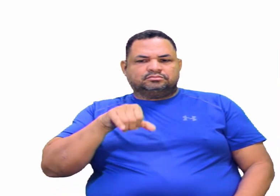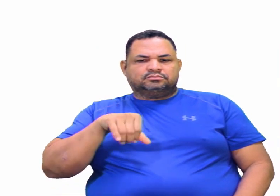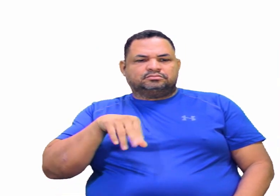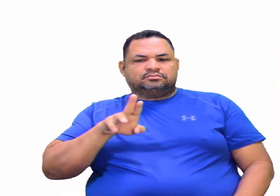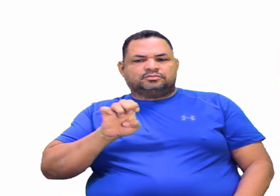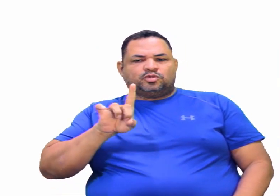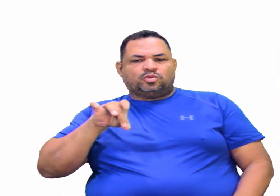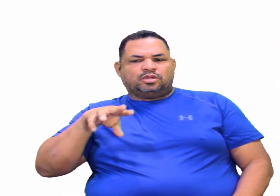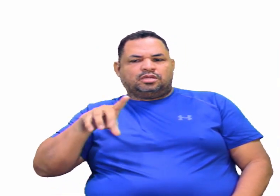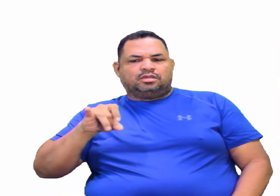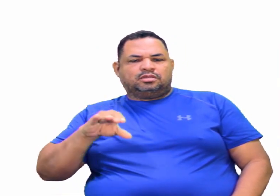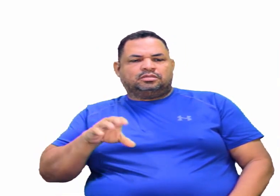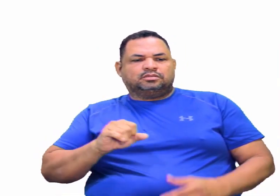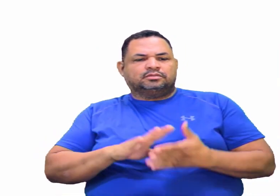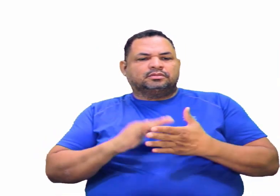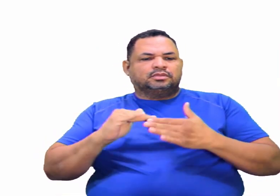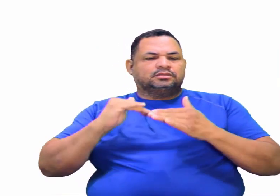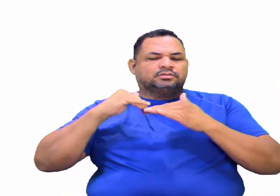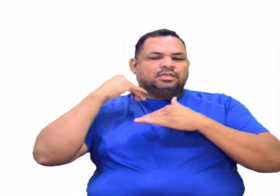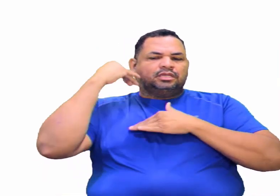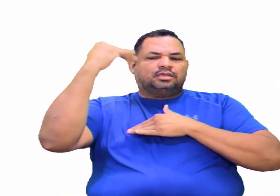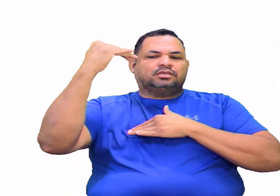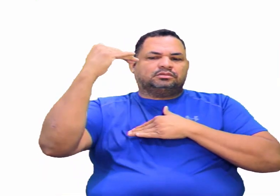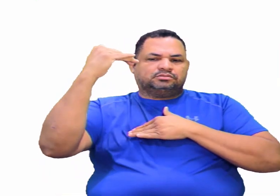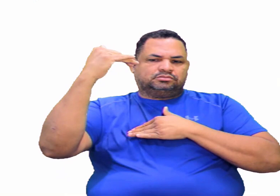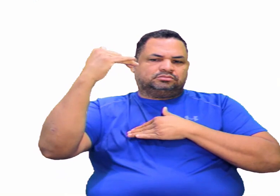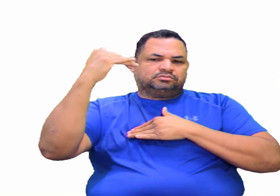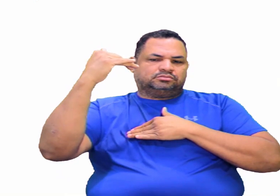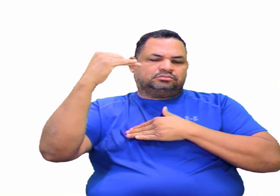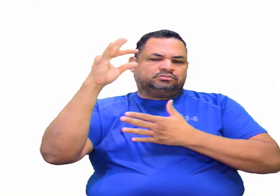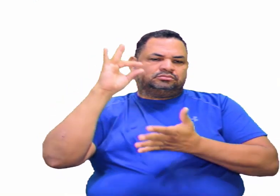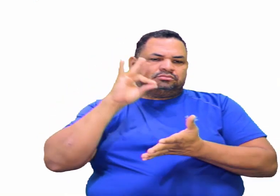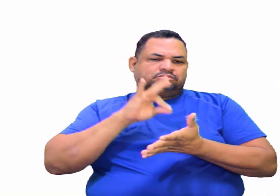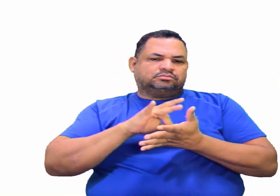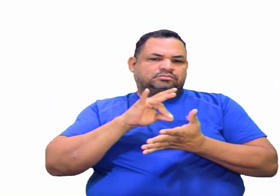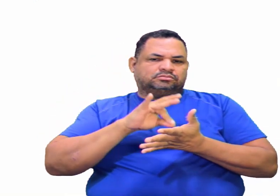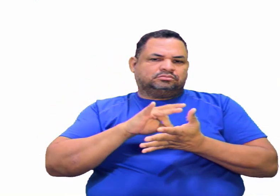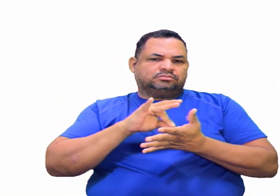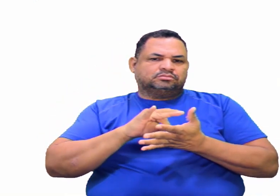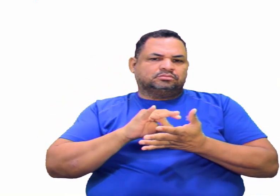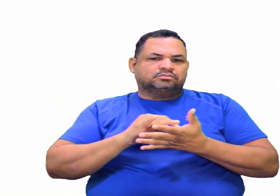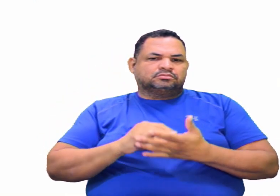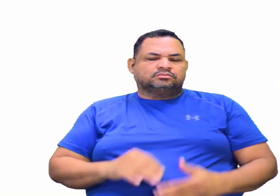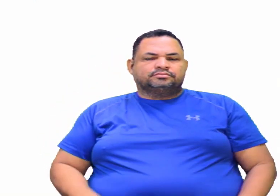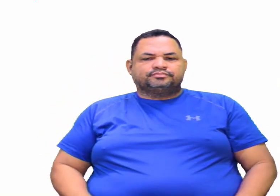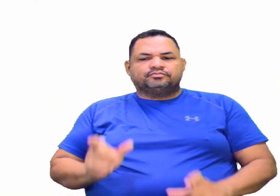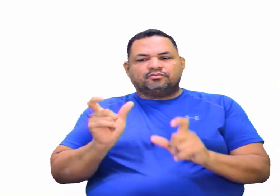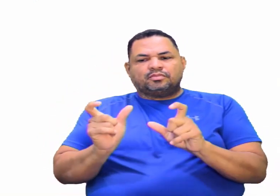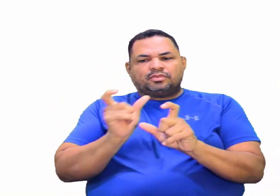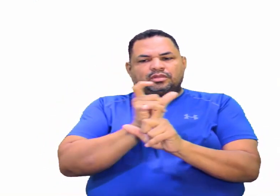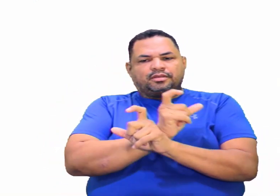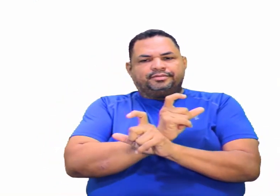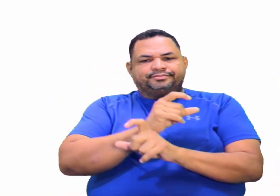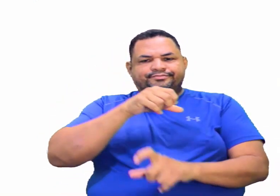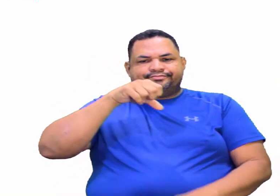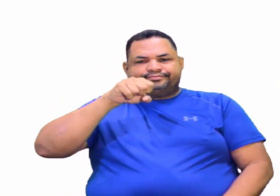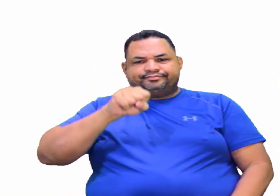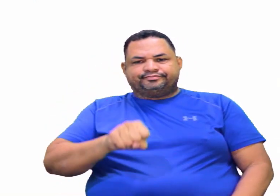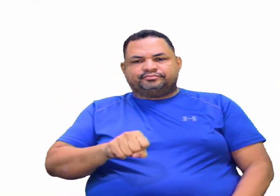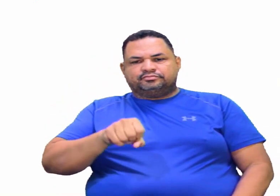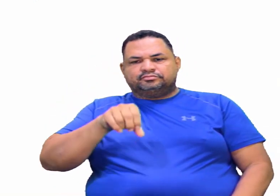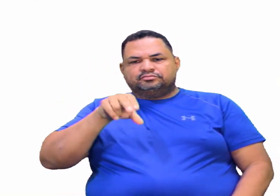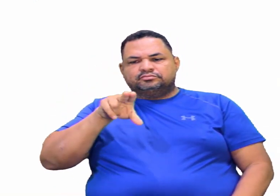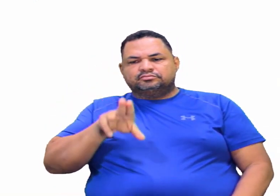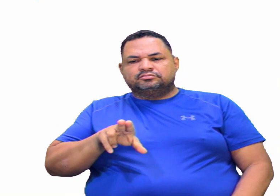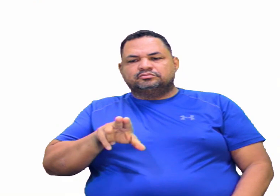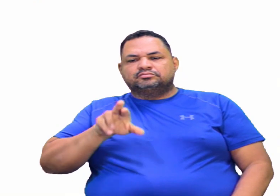surrealismo refere-se a algo além da realidade, porque esse prefixozinho aqui, ó,